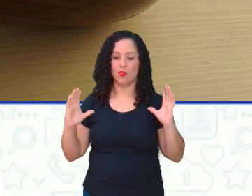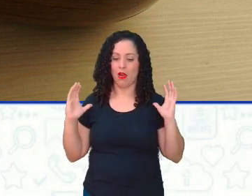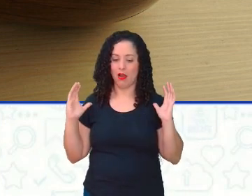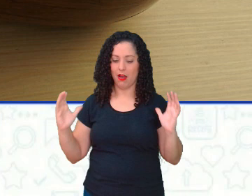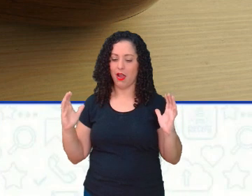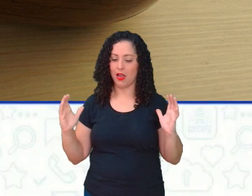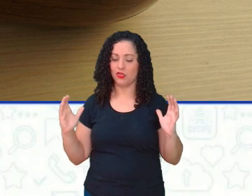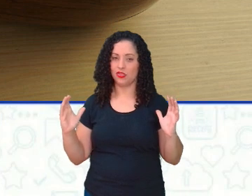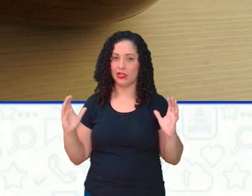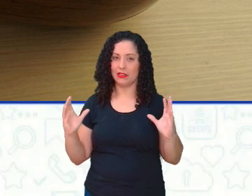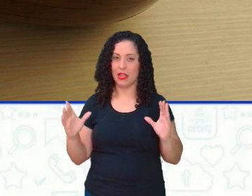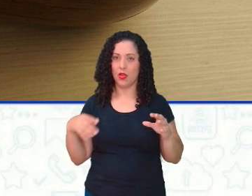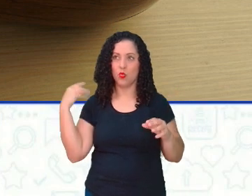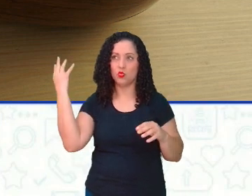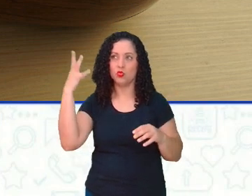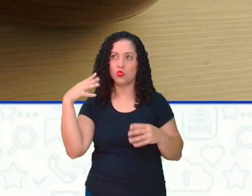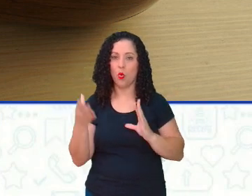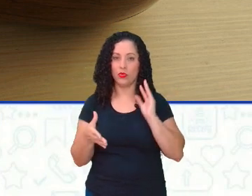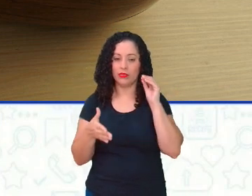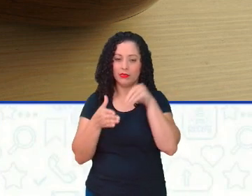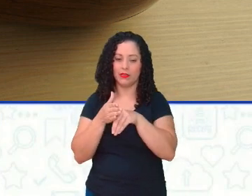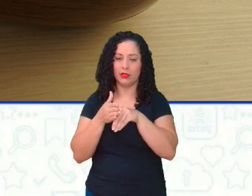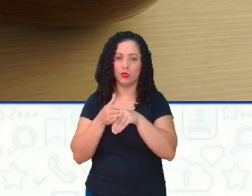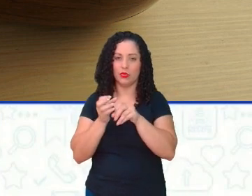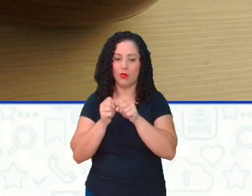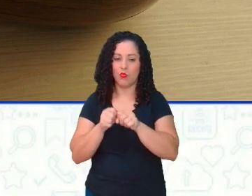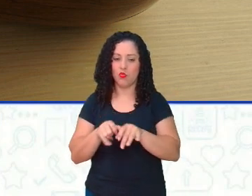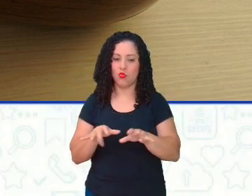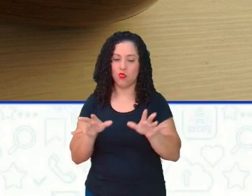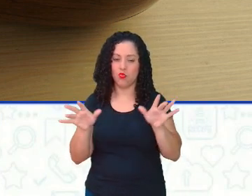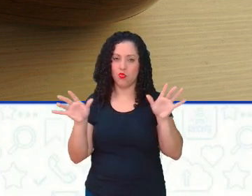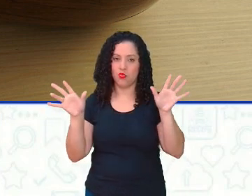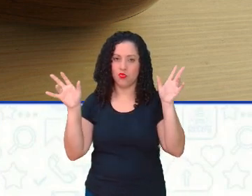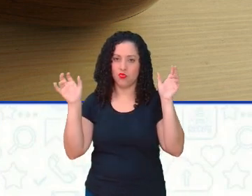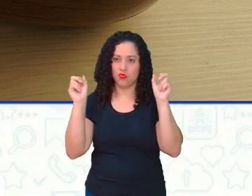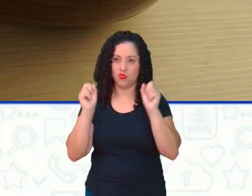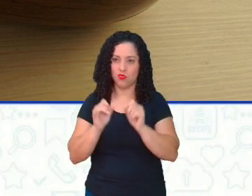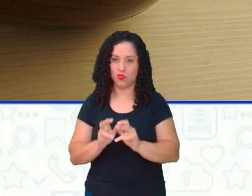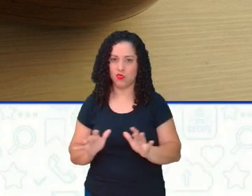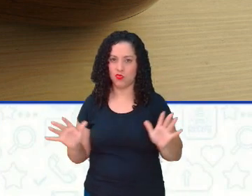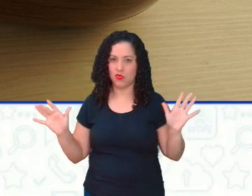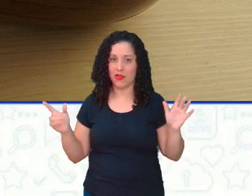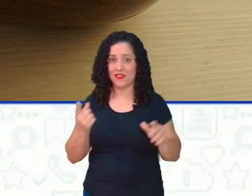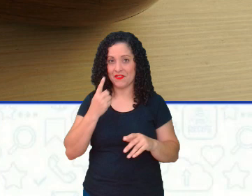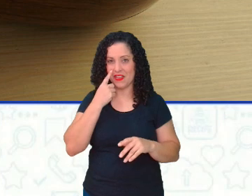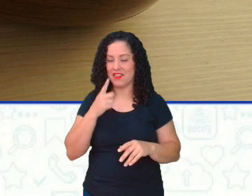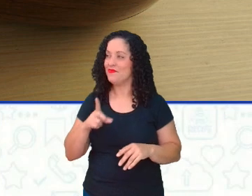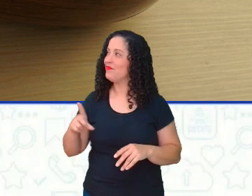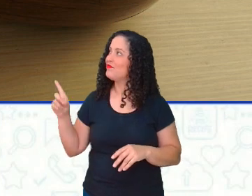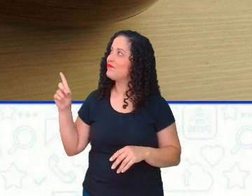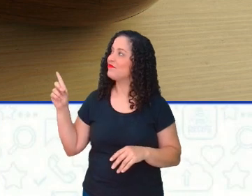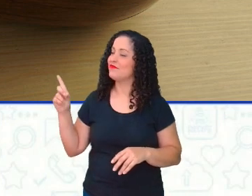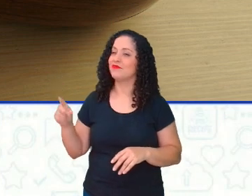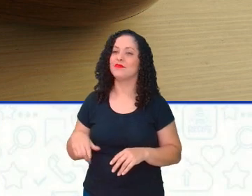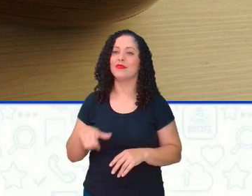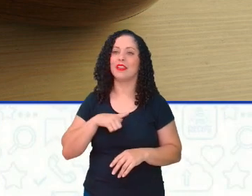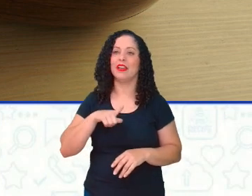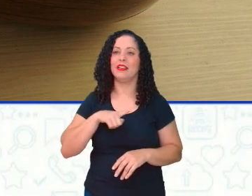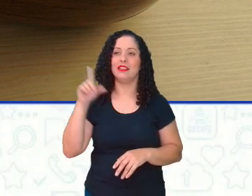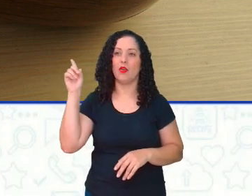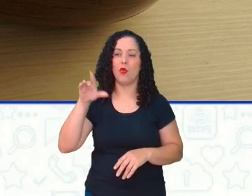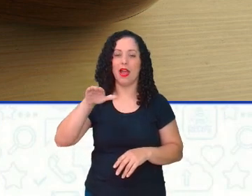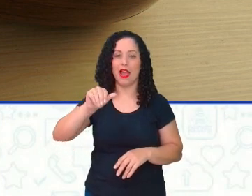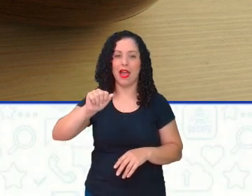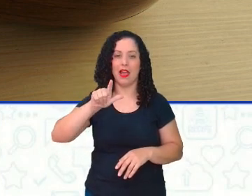vai amplificar a sonoridade do instrumento. Né? O caso aí que vocês estão vendo na imagem, um alaúde,